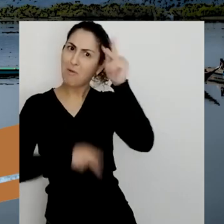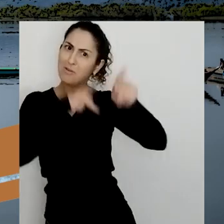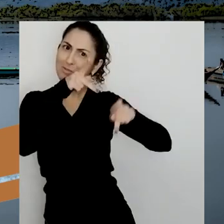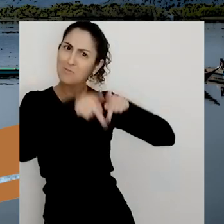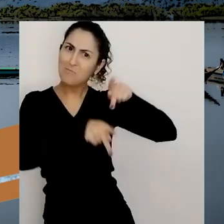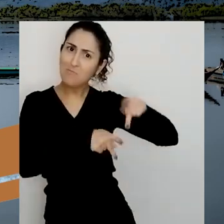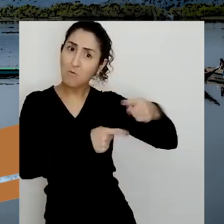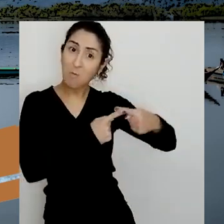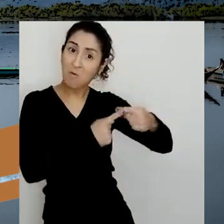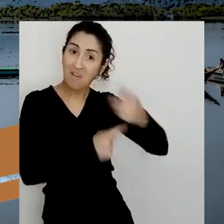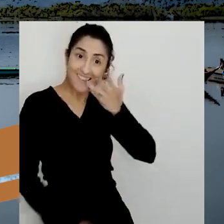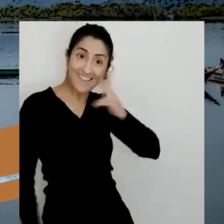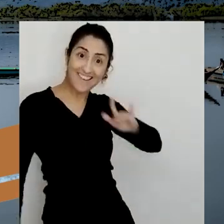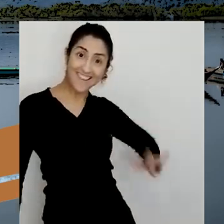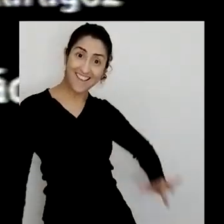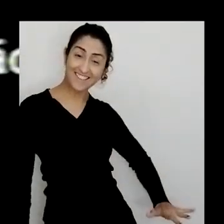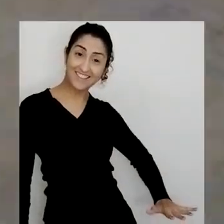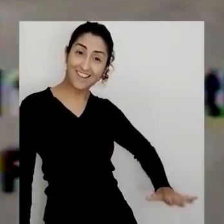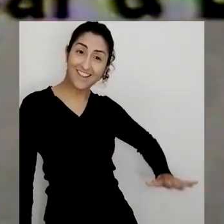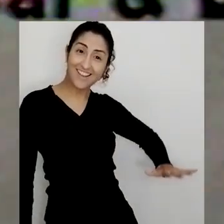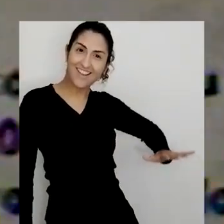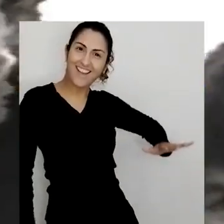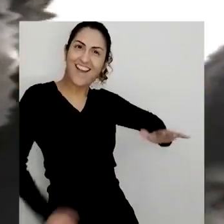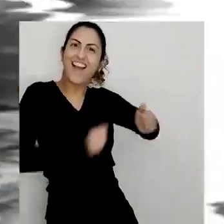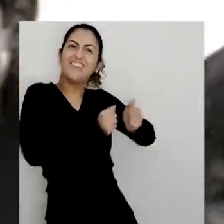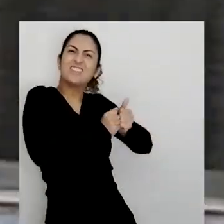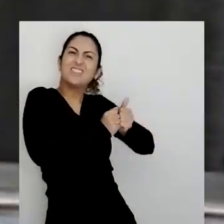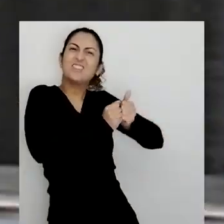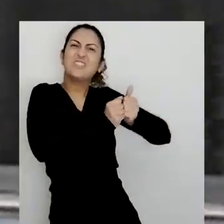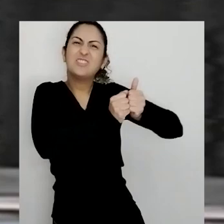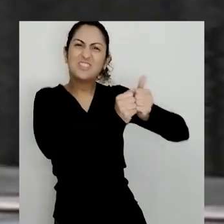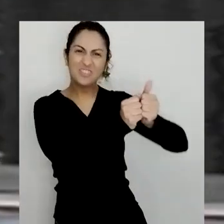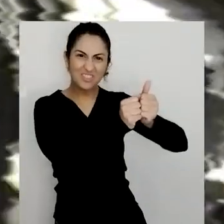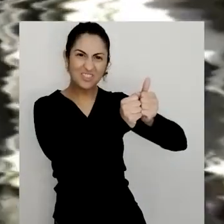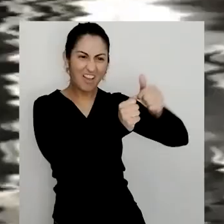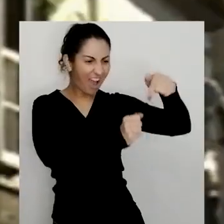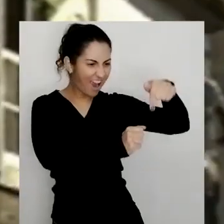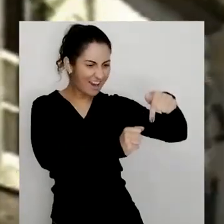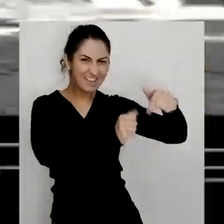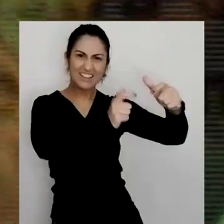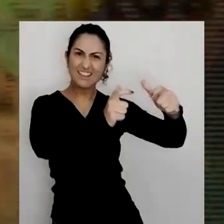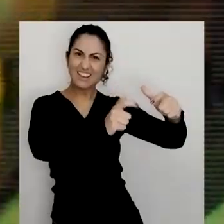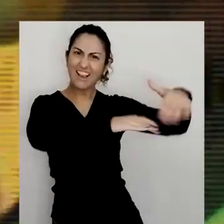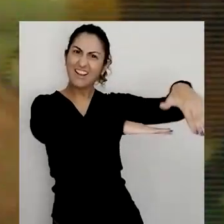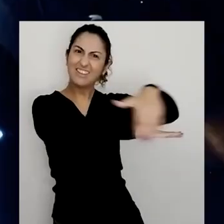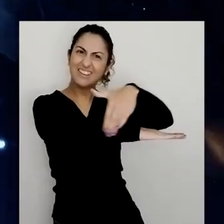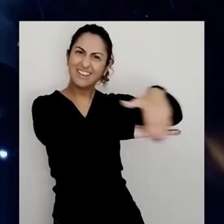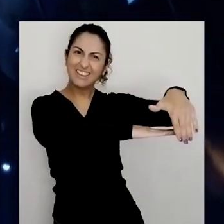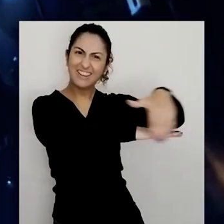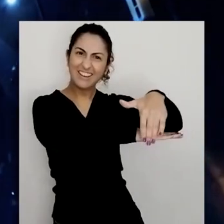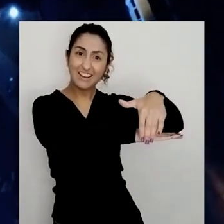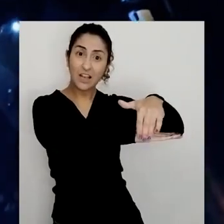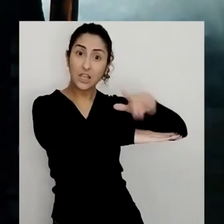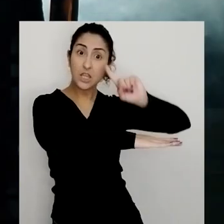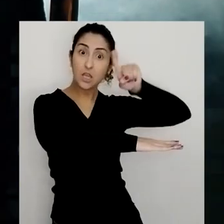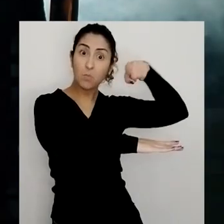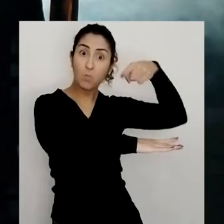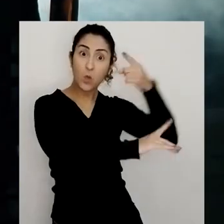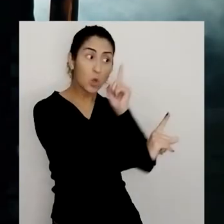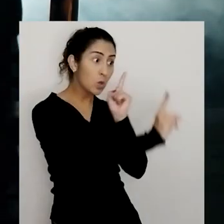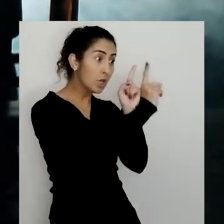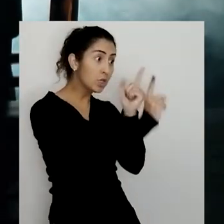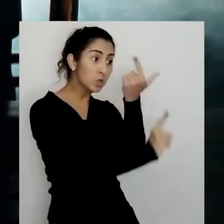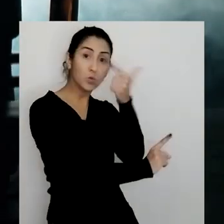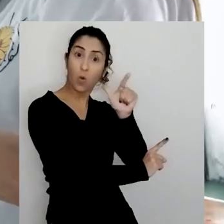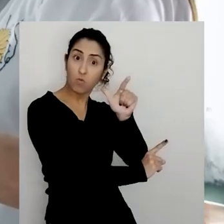da memória de um povo. Crianças cresceram comigo nessas ruas, nesses invernos. E depois que você me encontra, não é